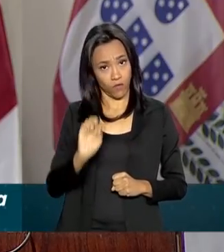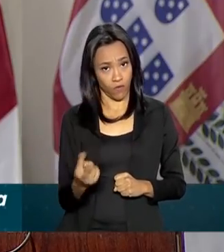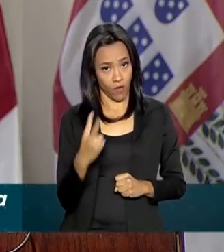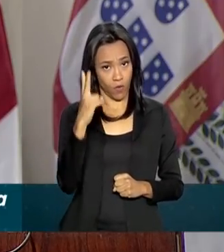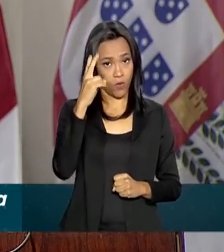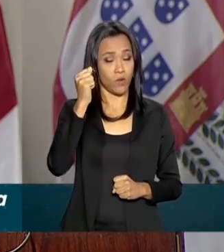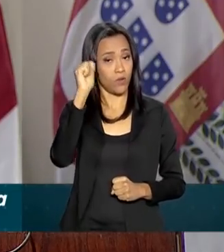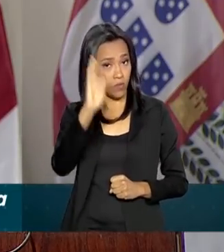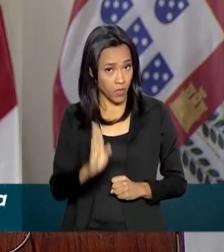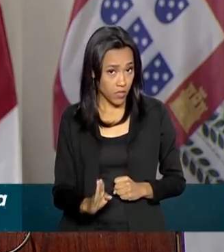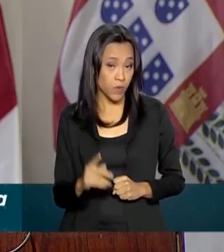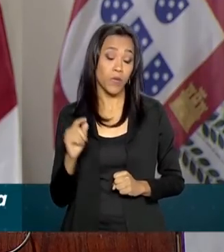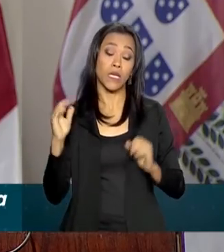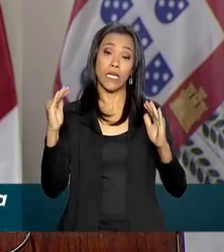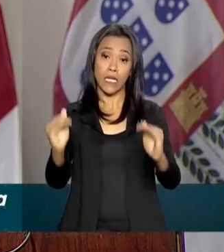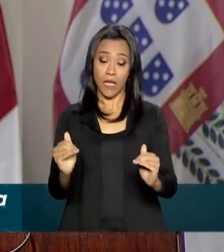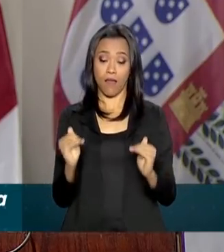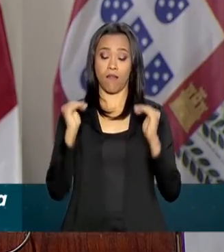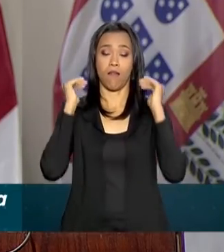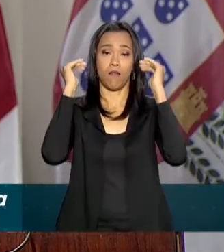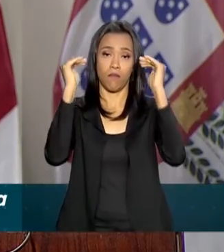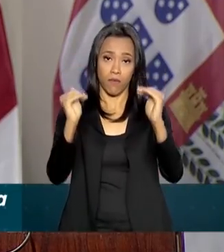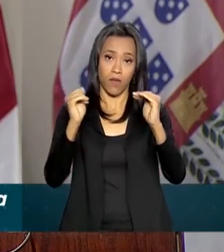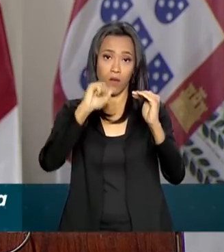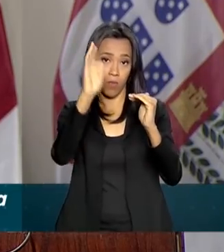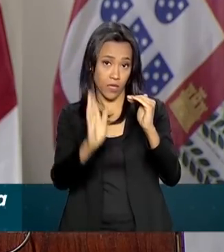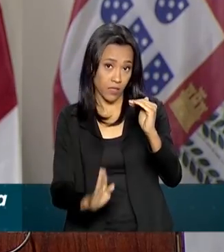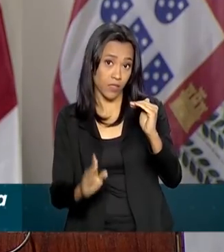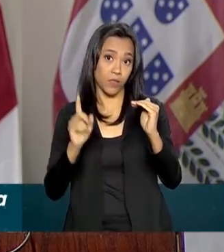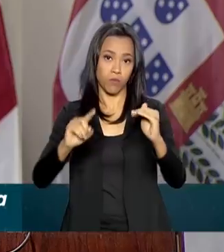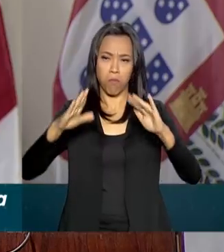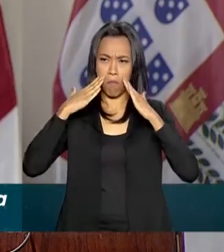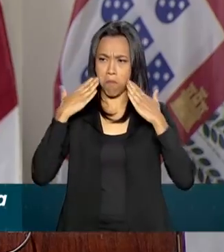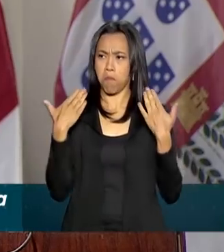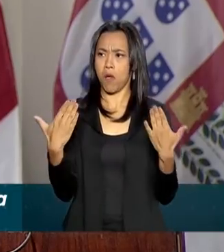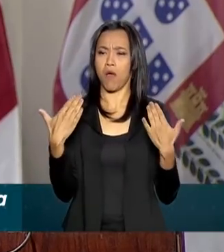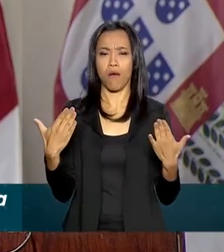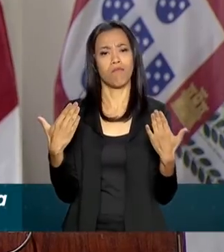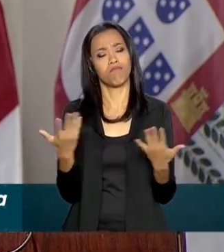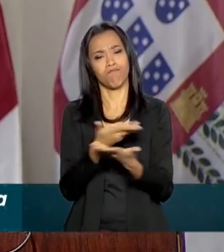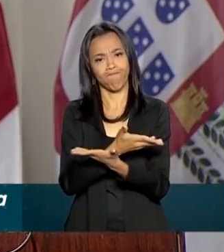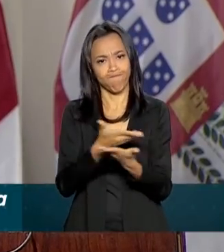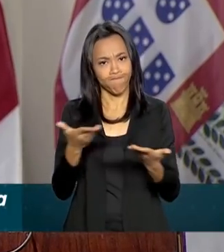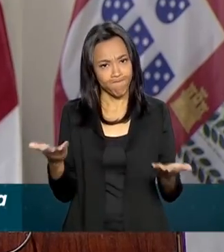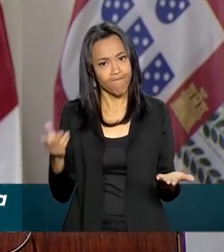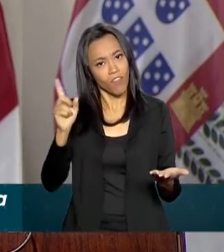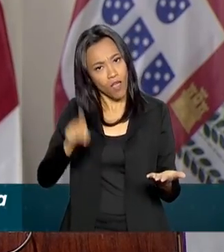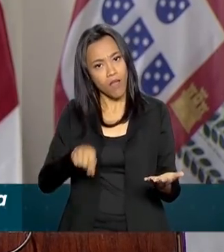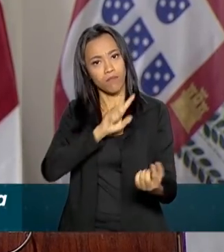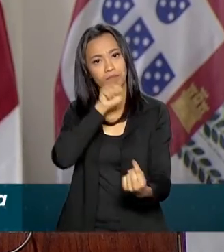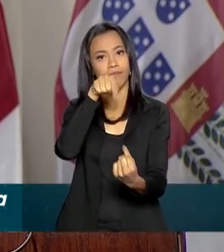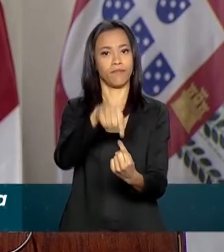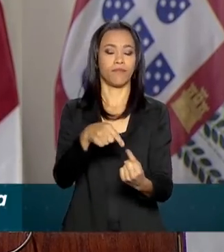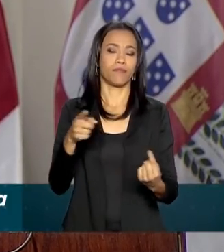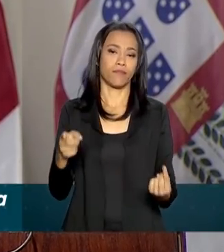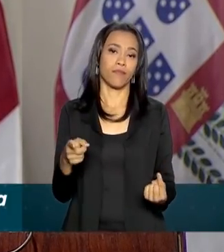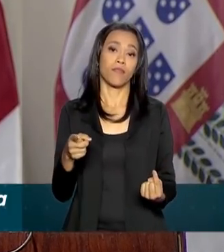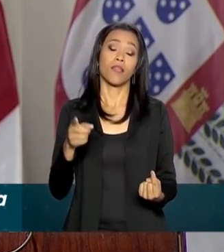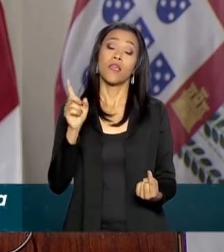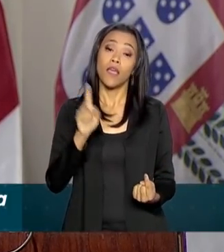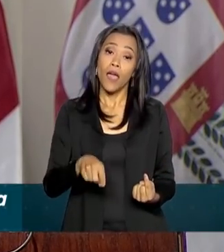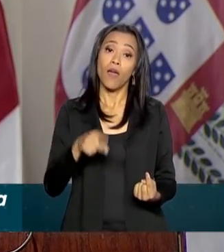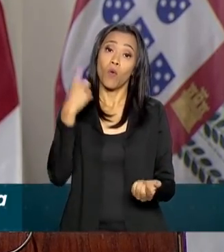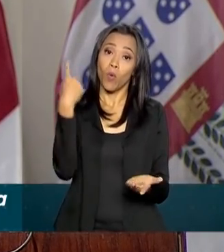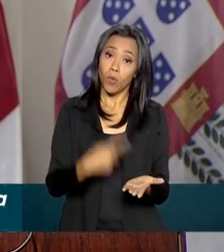patamar de grandeza e prosperidade que está destinado a essa é a diretriz que passa a